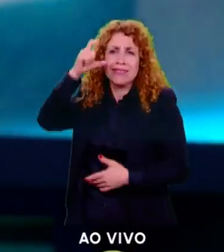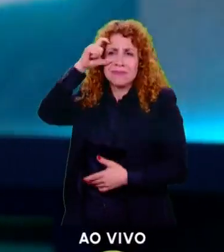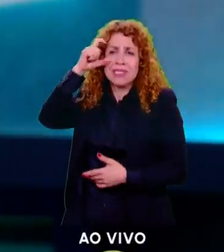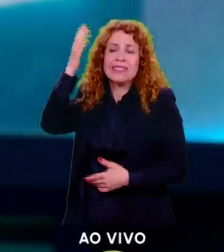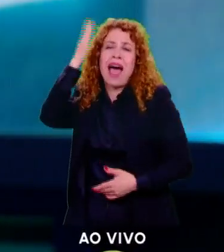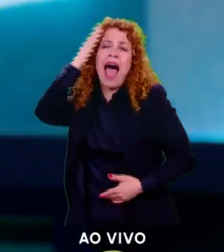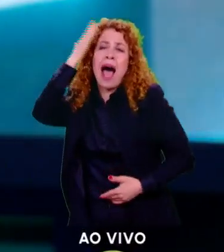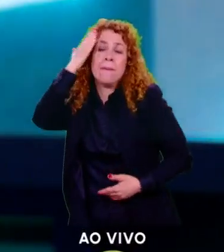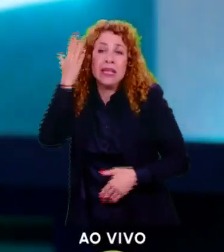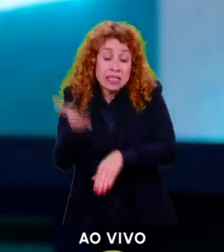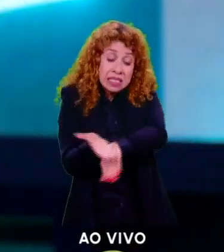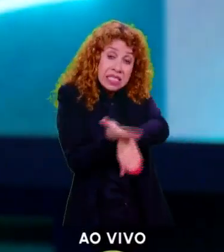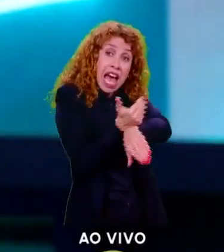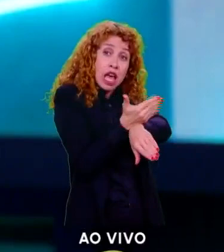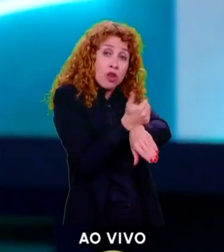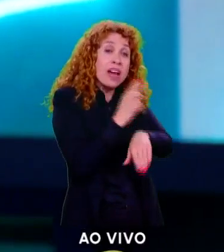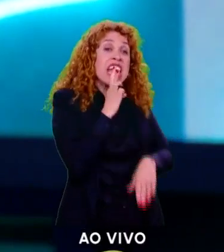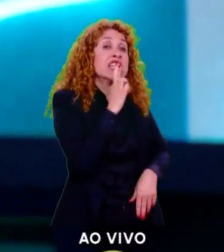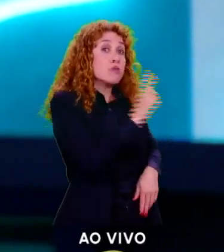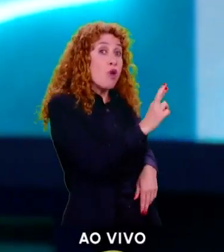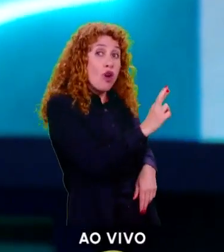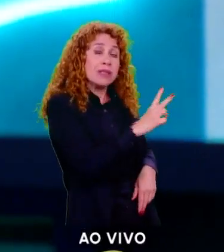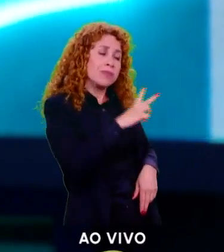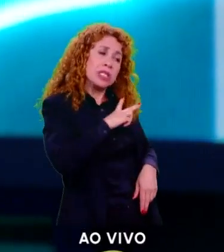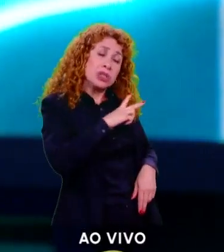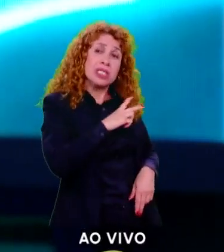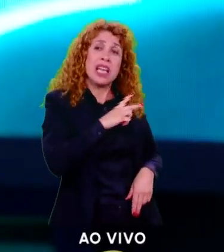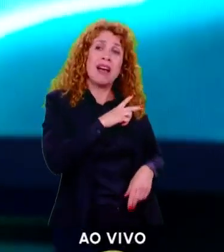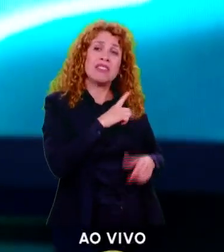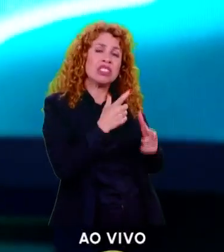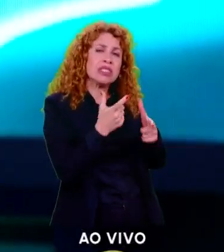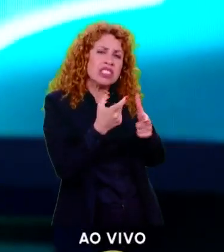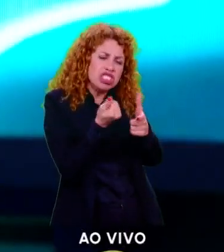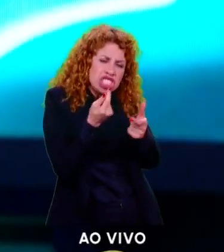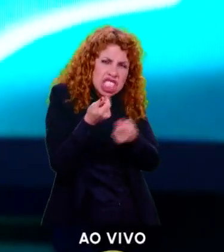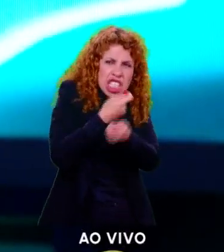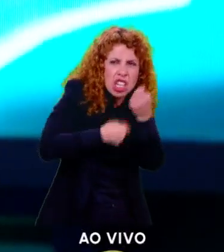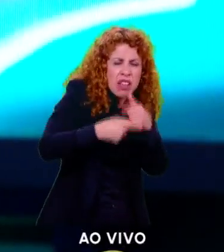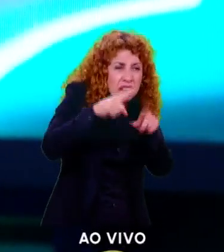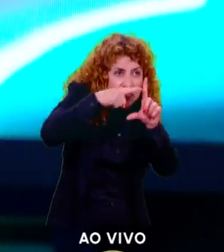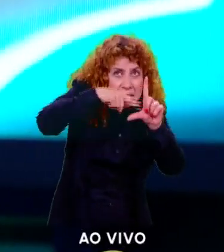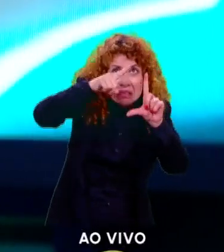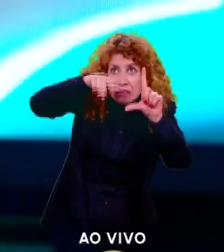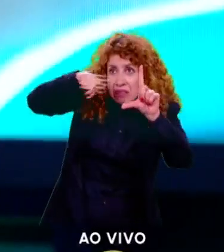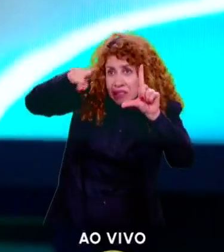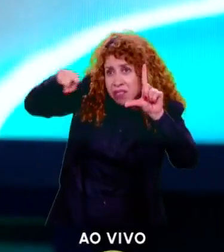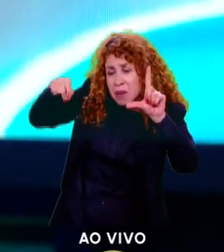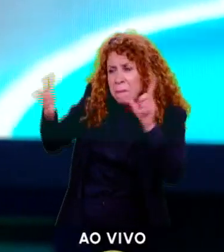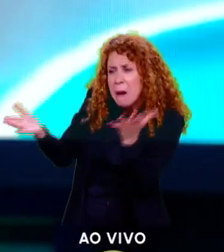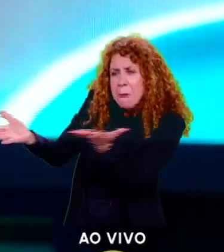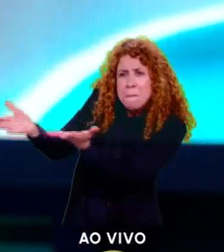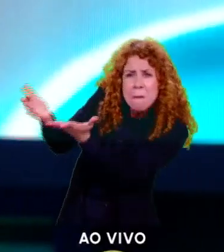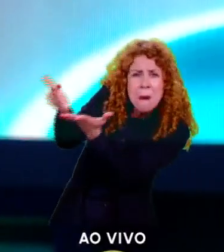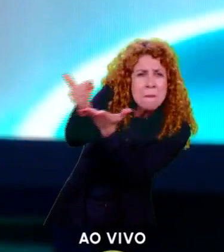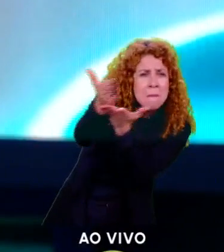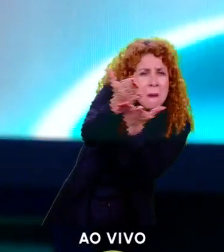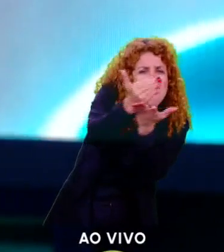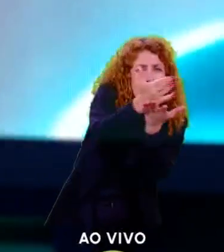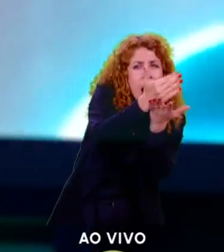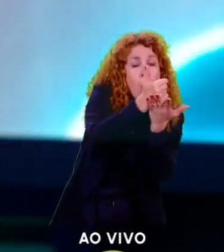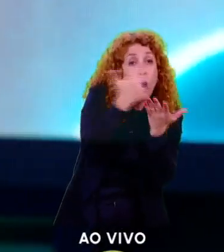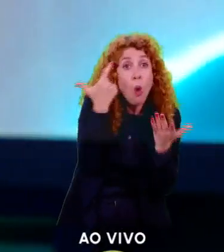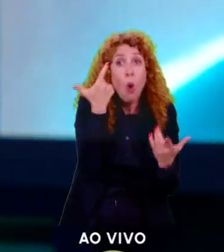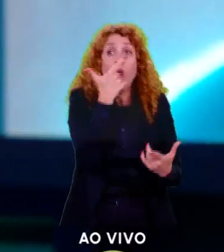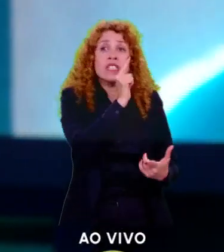resposta anterior via taxação de dividendos seria o suficiente para você manter